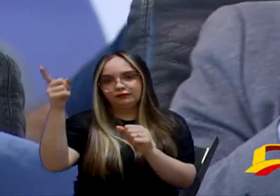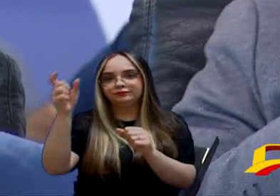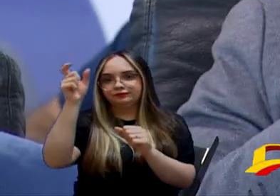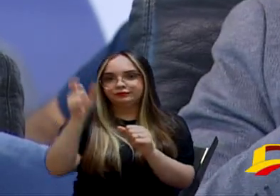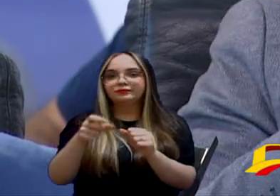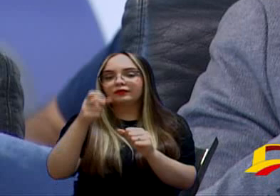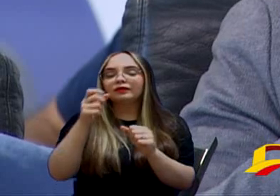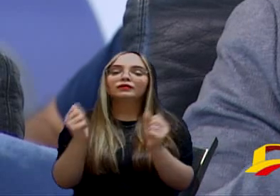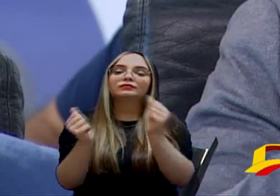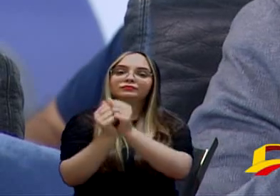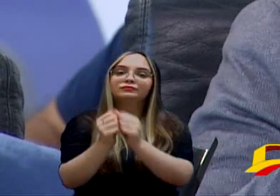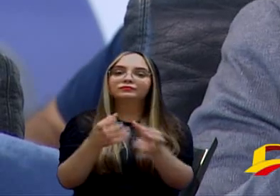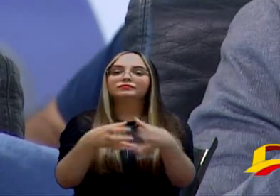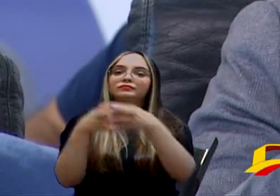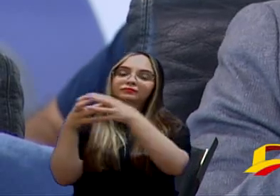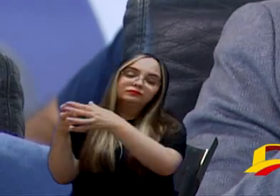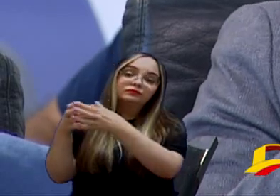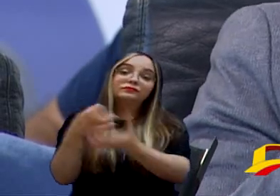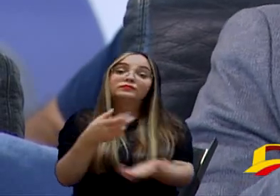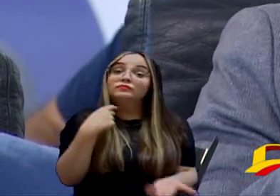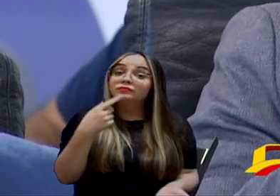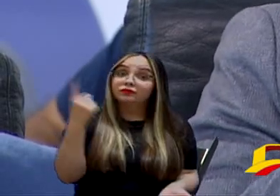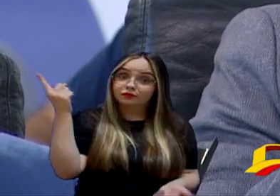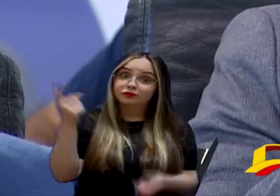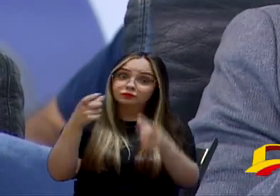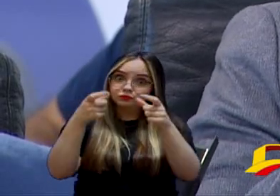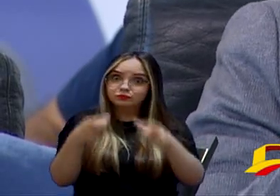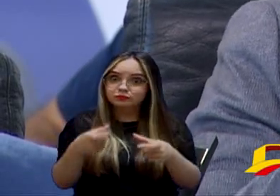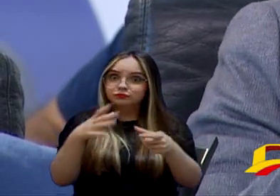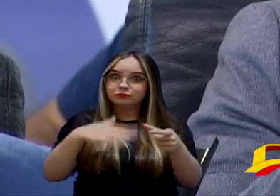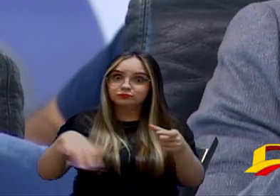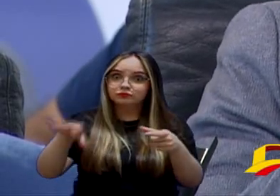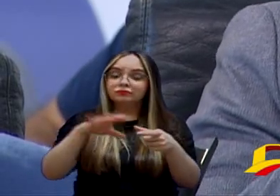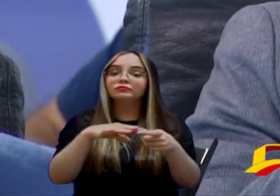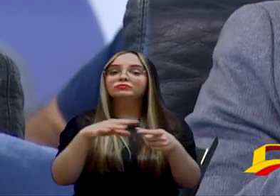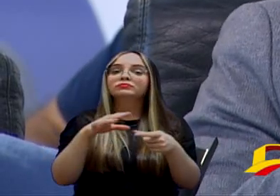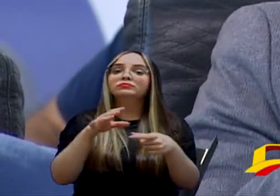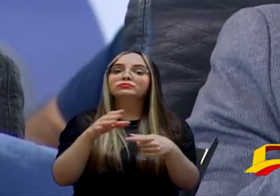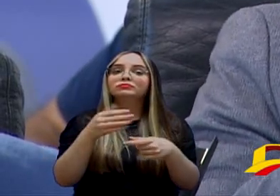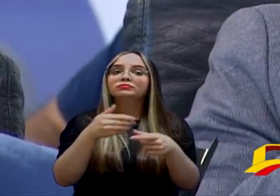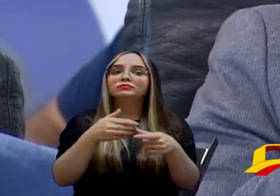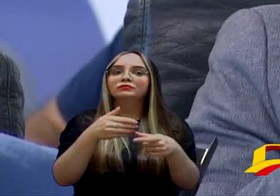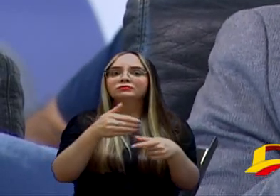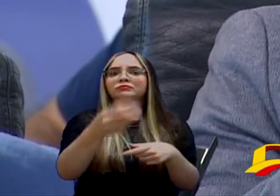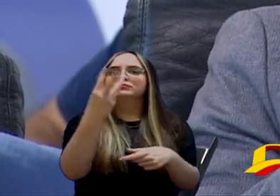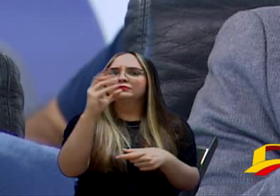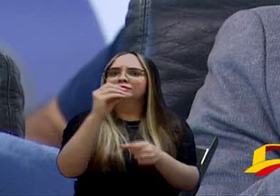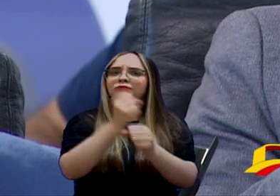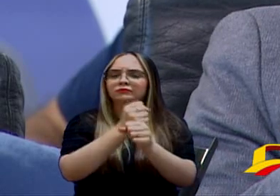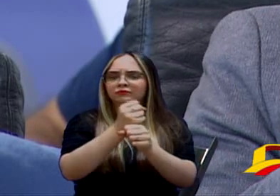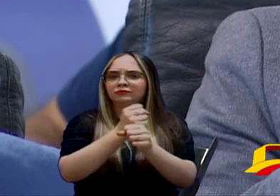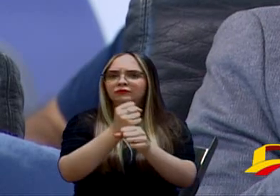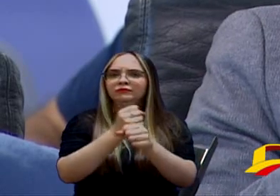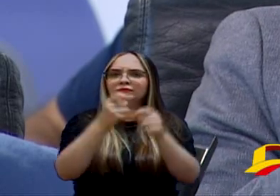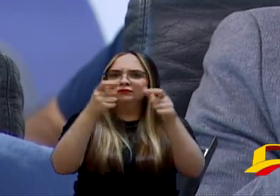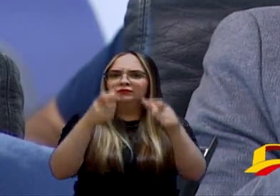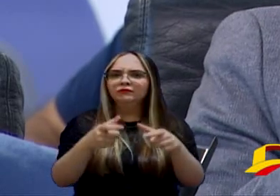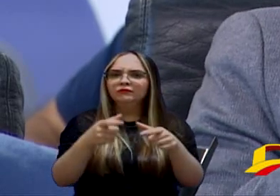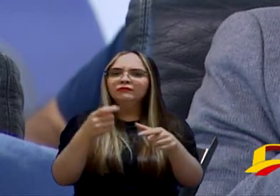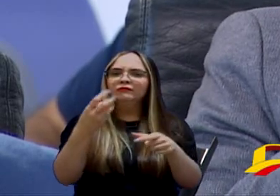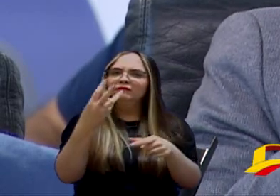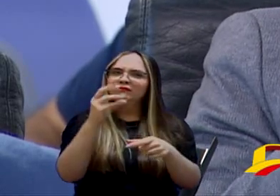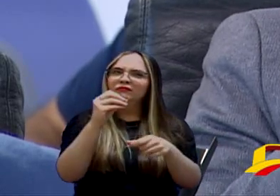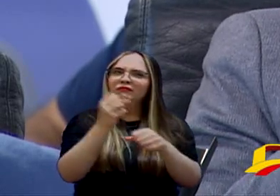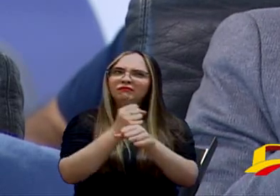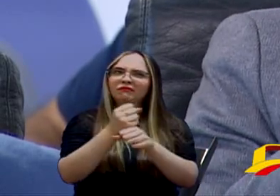lá é eu tava comentando com ele falou olha o Paineiras é um bairro completou aí 30 anos mais de 30